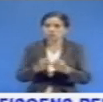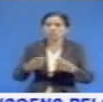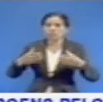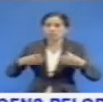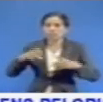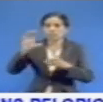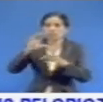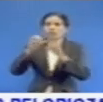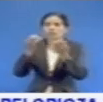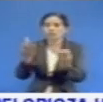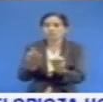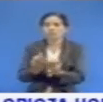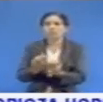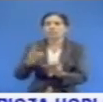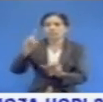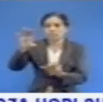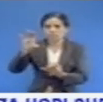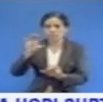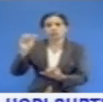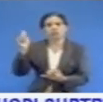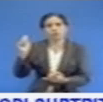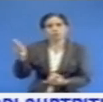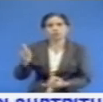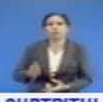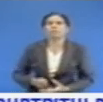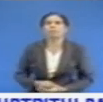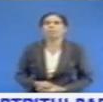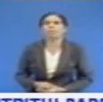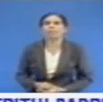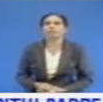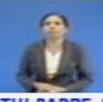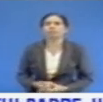família, atos e de Sanulu. O Cicova Lima, Carlito dos Reis, RTTL.